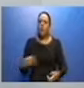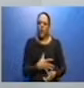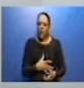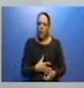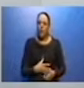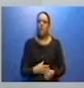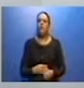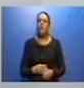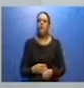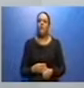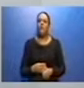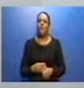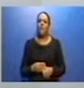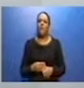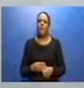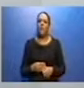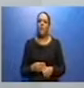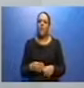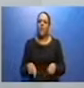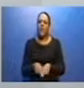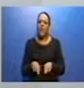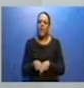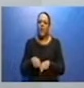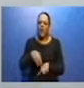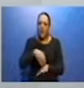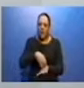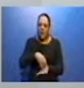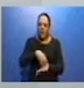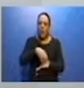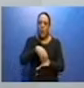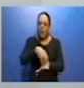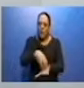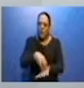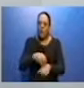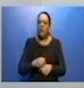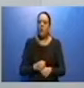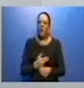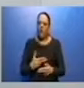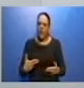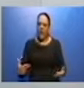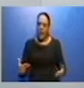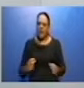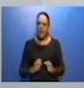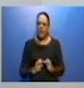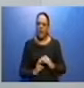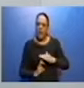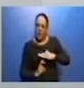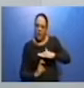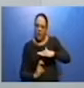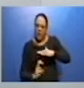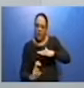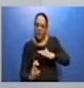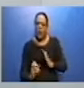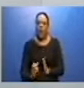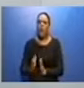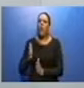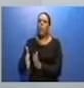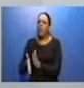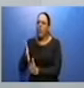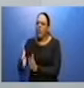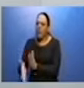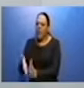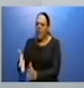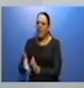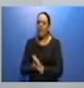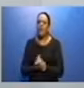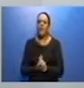público, principalmente através aí dos trens, e de metrôs, certo? A expansão do